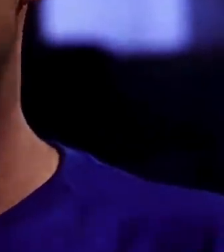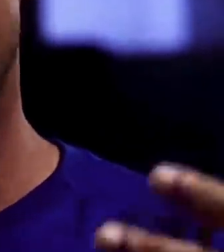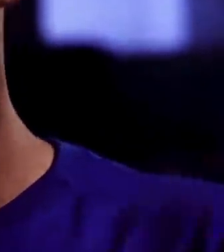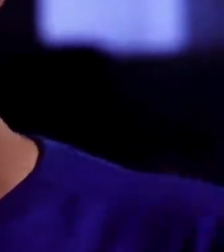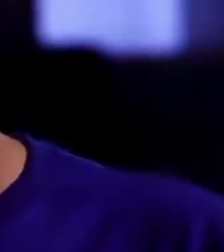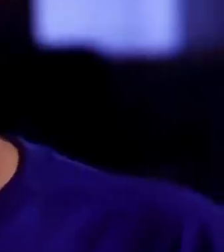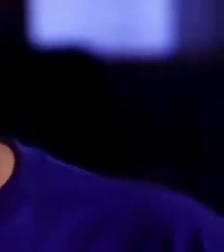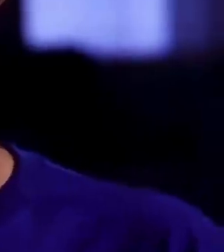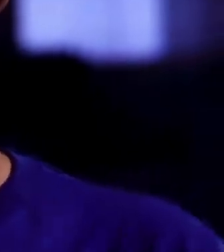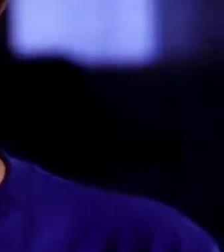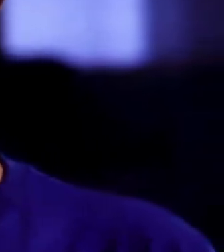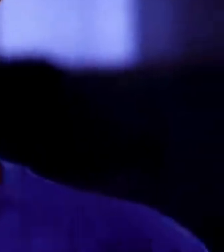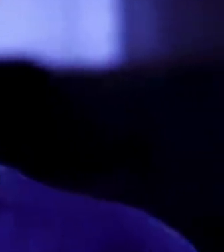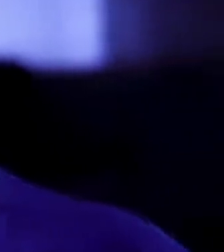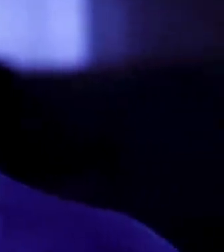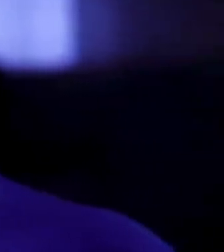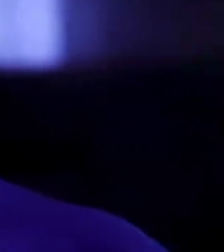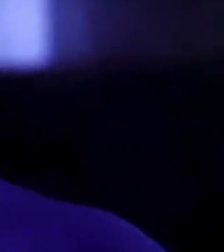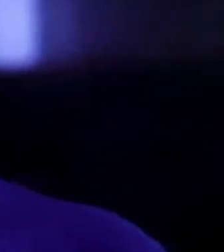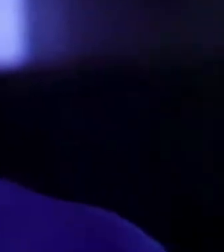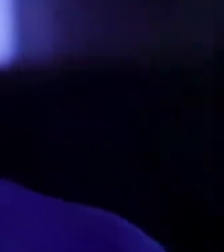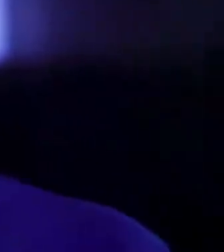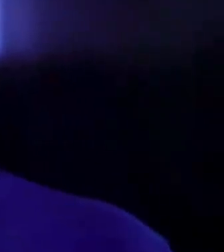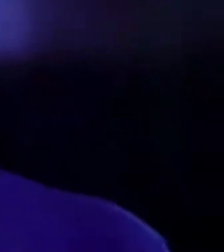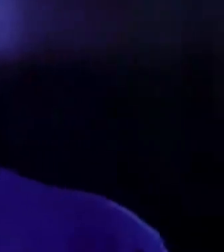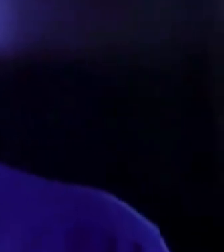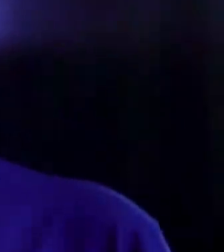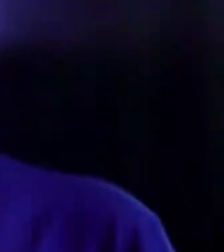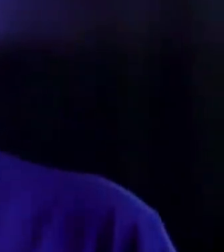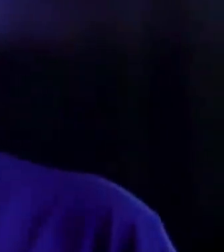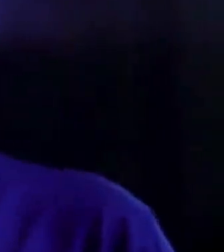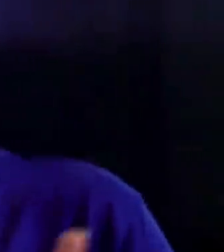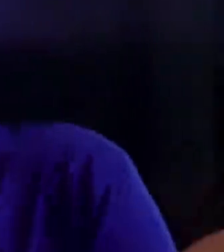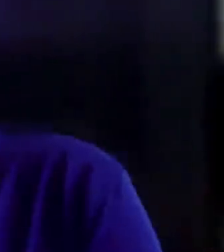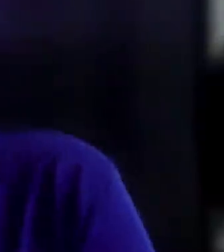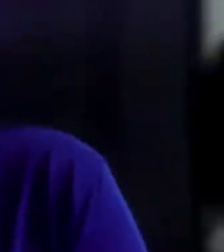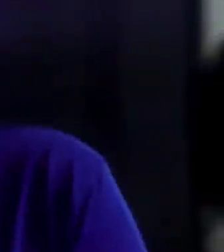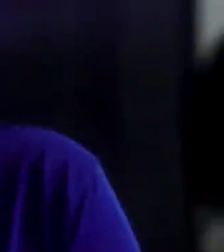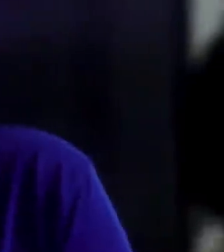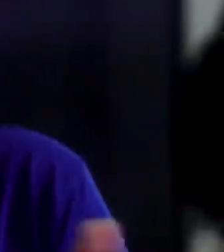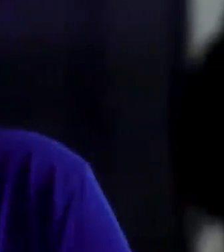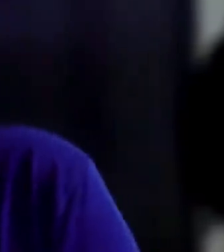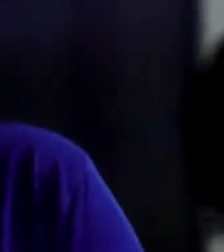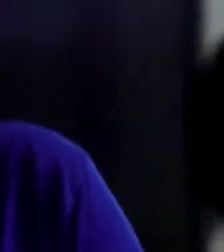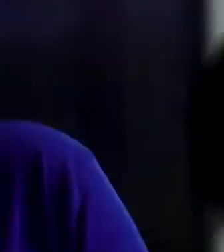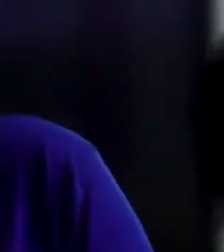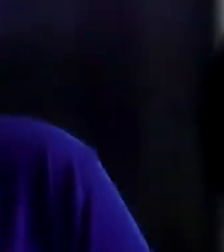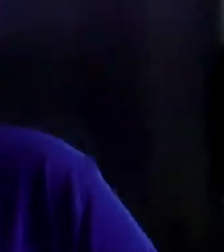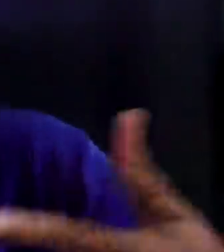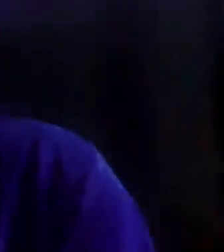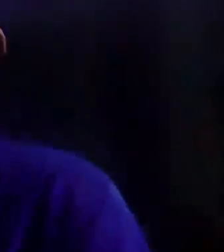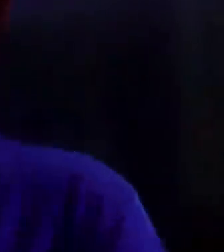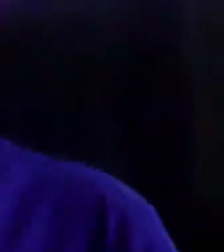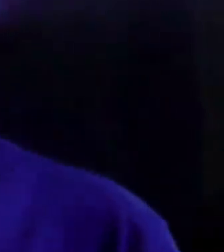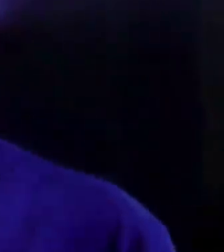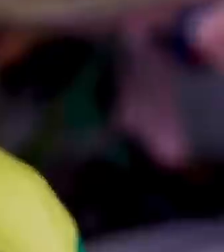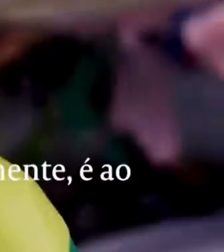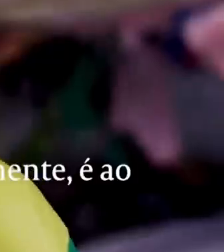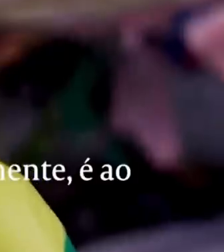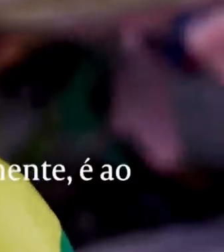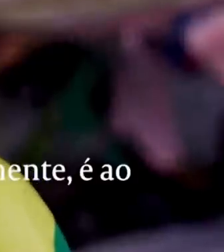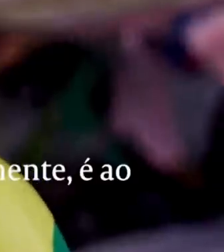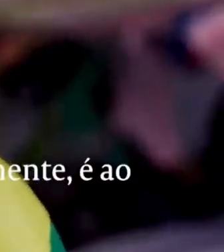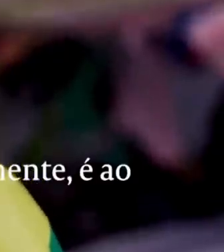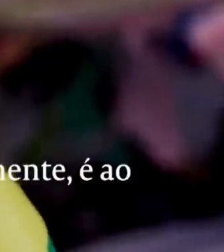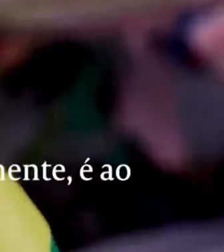imirante.com preta contendo o salário é cobrar se hei leite completa para 500